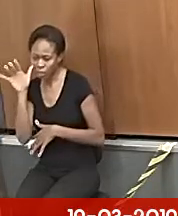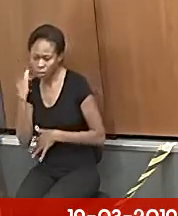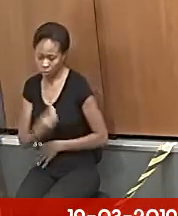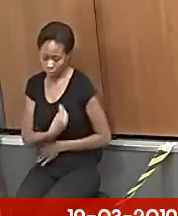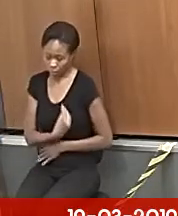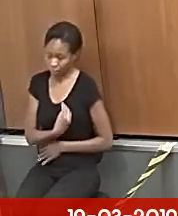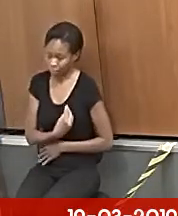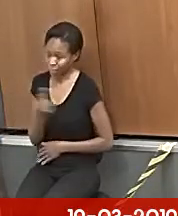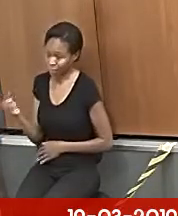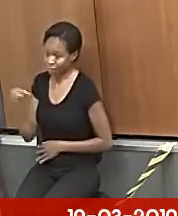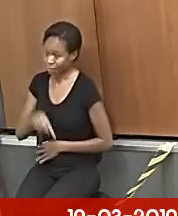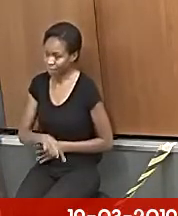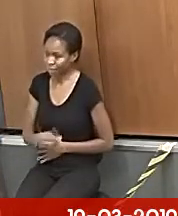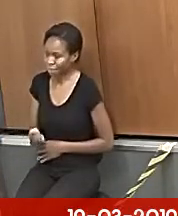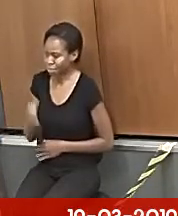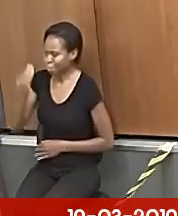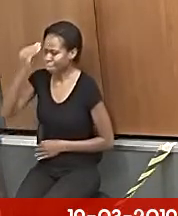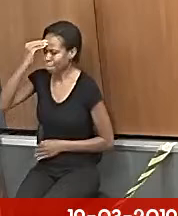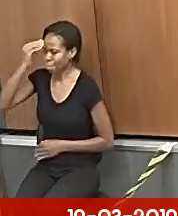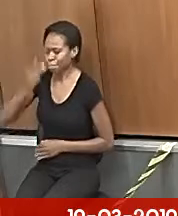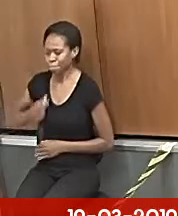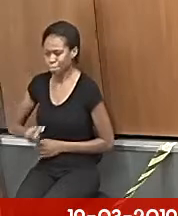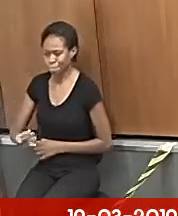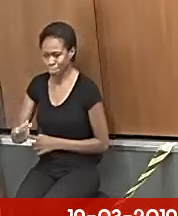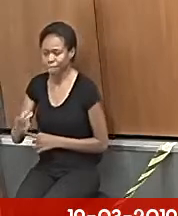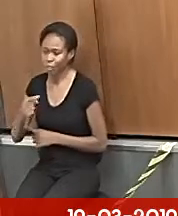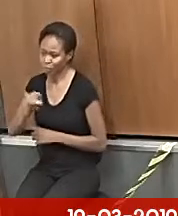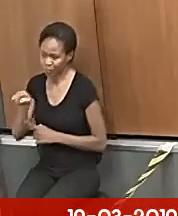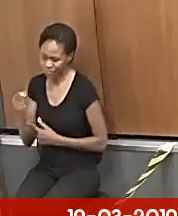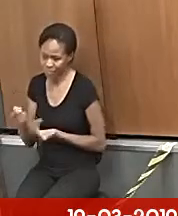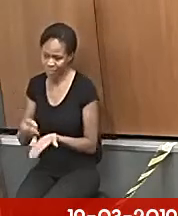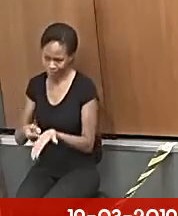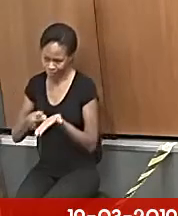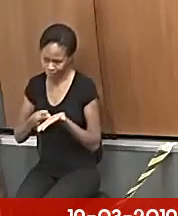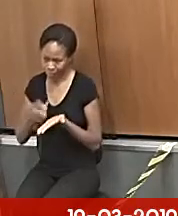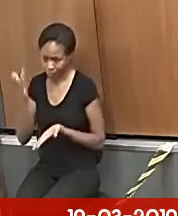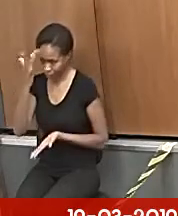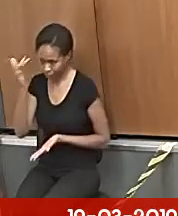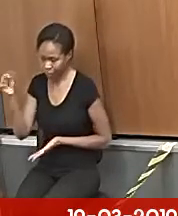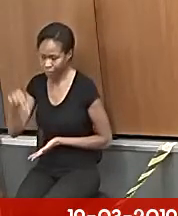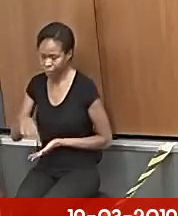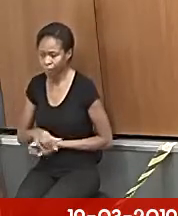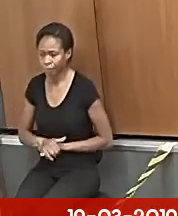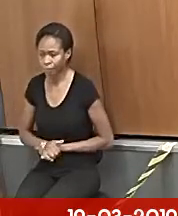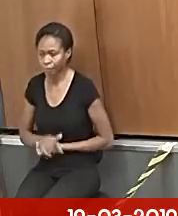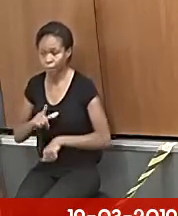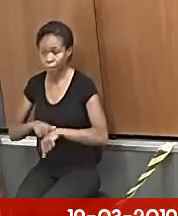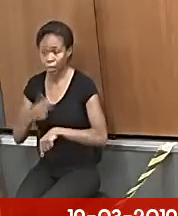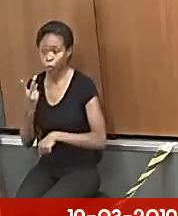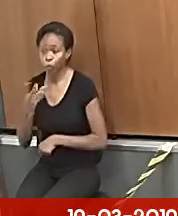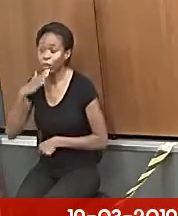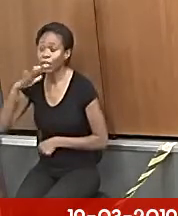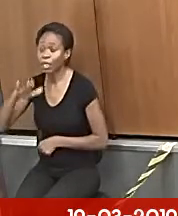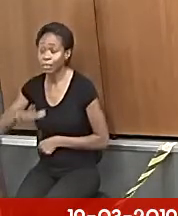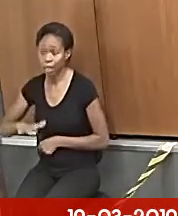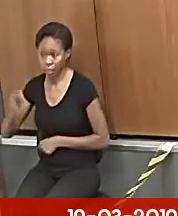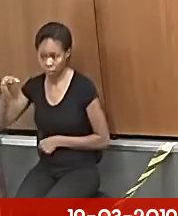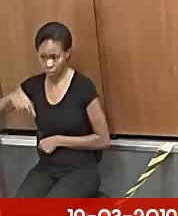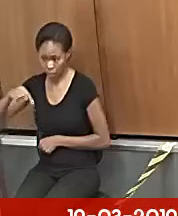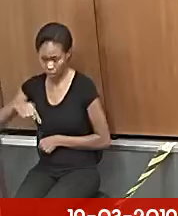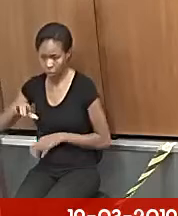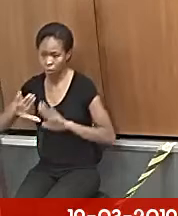participa nunca mais esquece de antemão todos estão convidados doutor tamanho 14